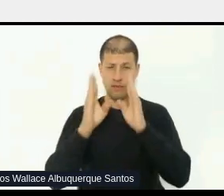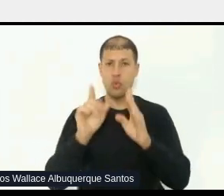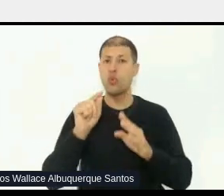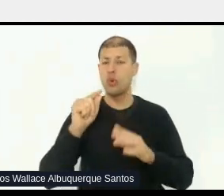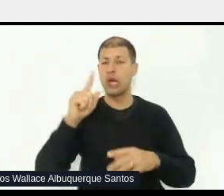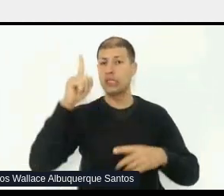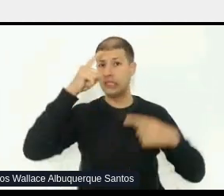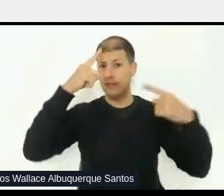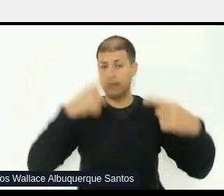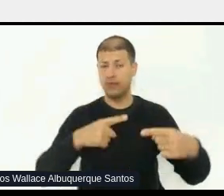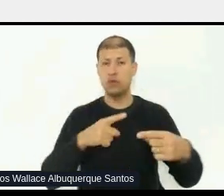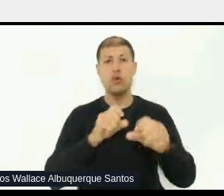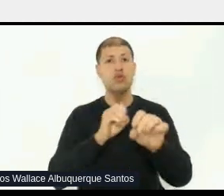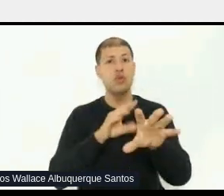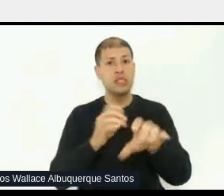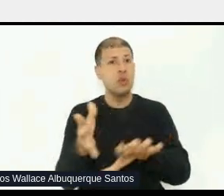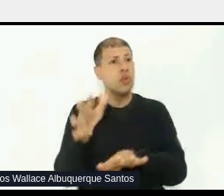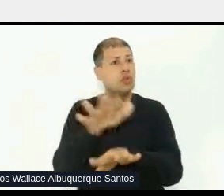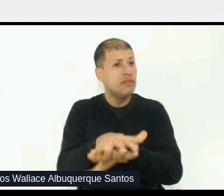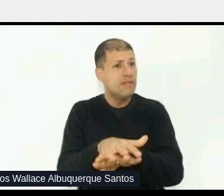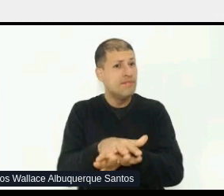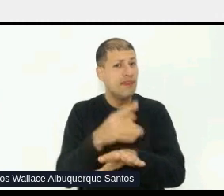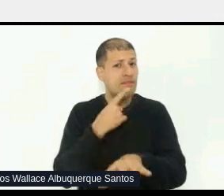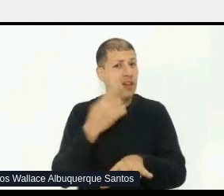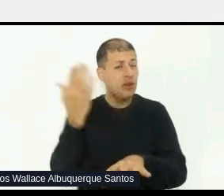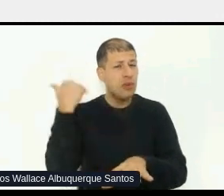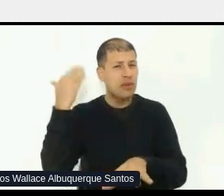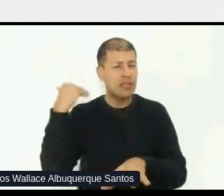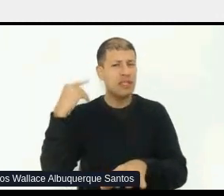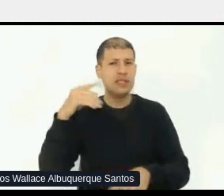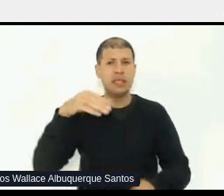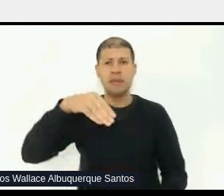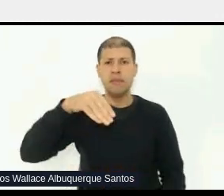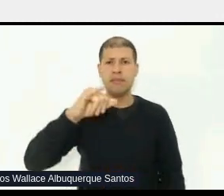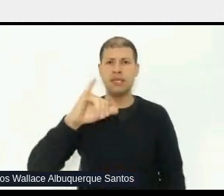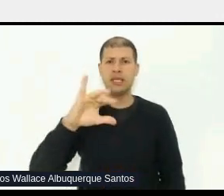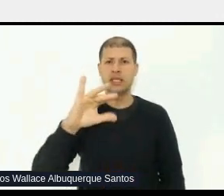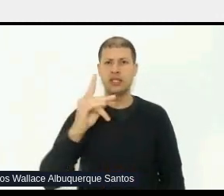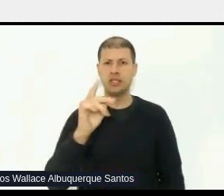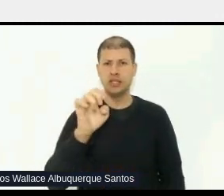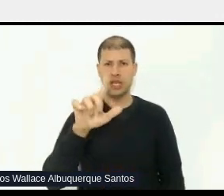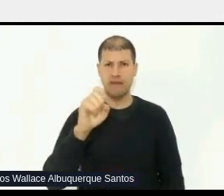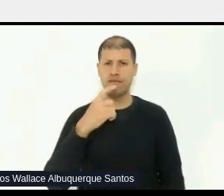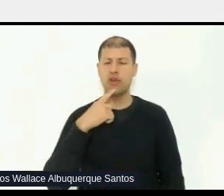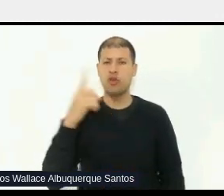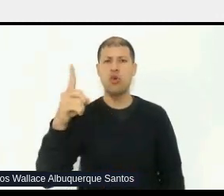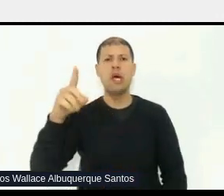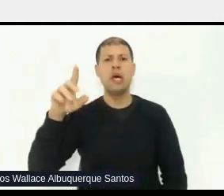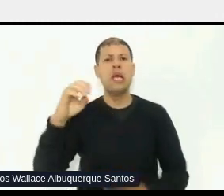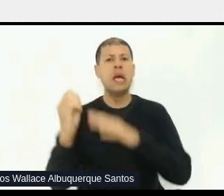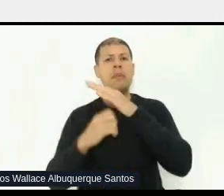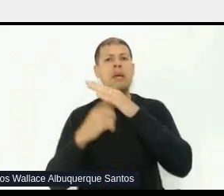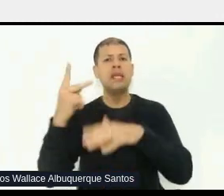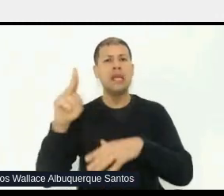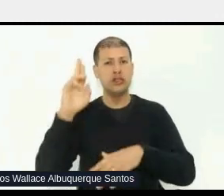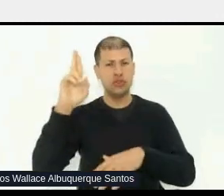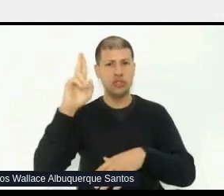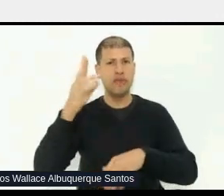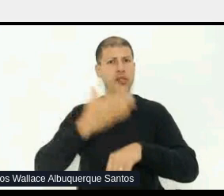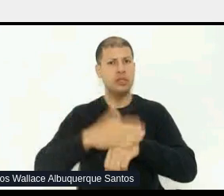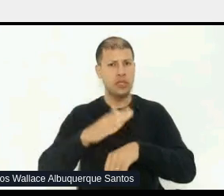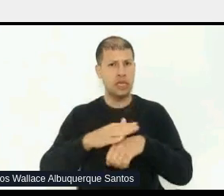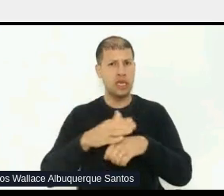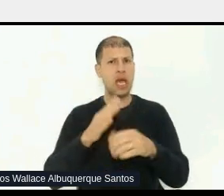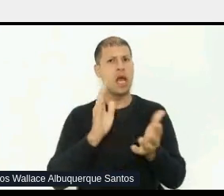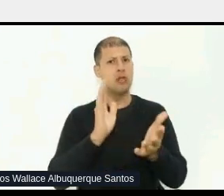educação inclusiva, né? A gente comentou mais cedo, a Michelle comentou que haviam líderes na empresa que foram treinados em Libras, mas isso